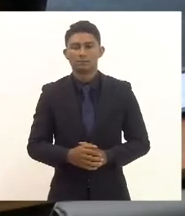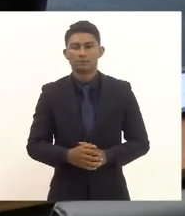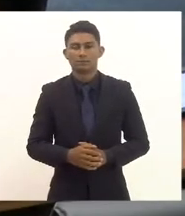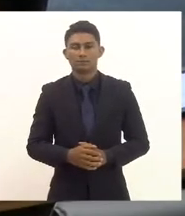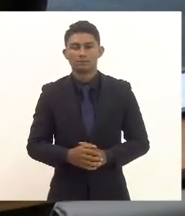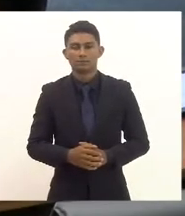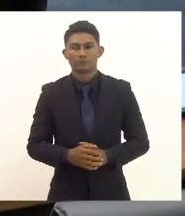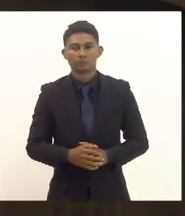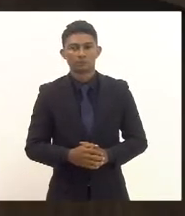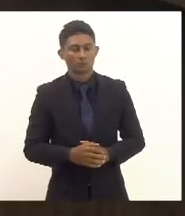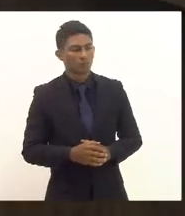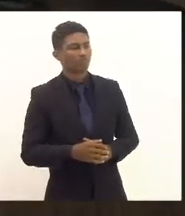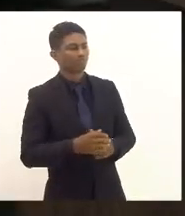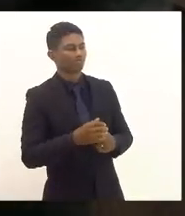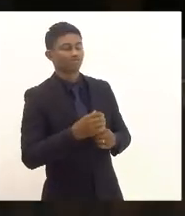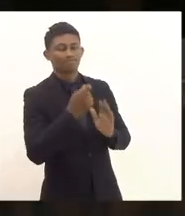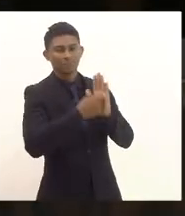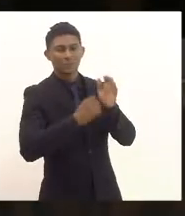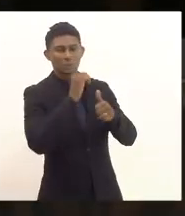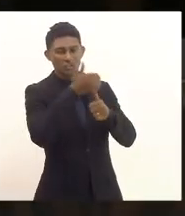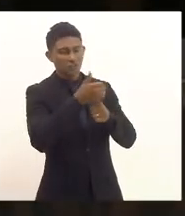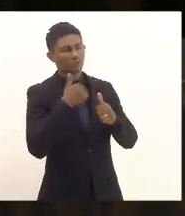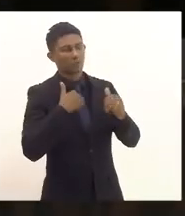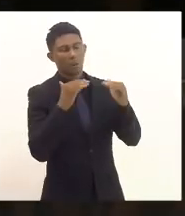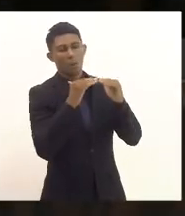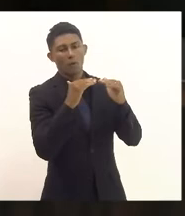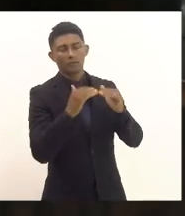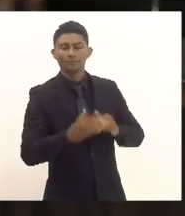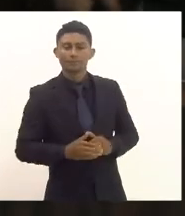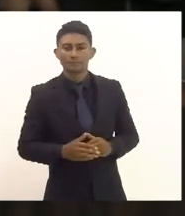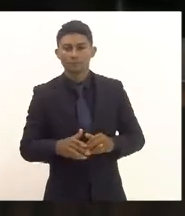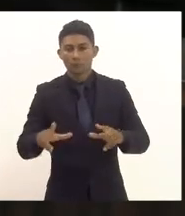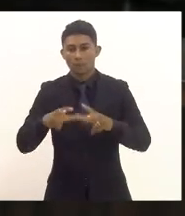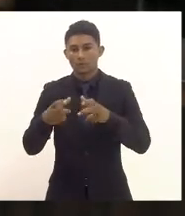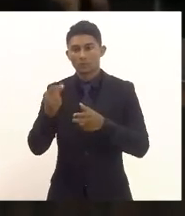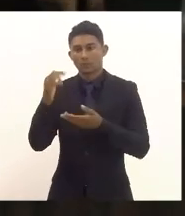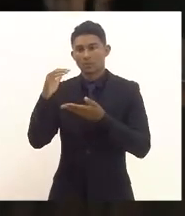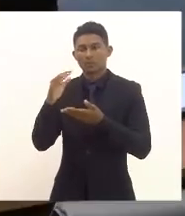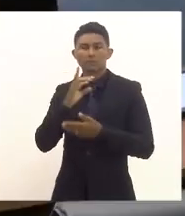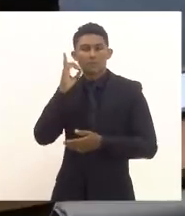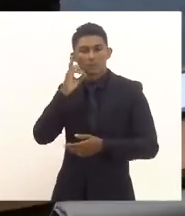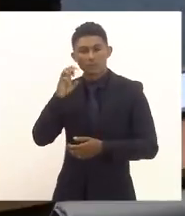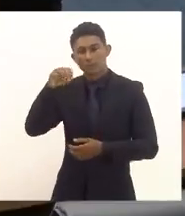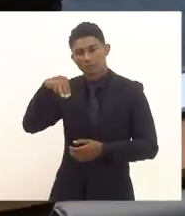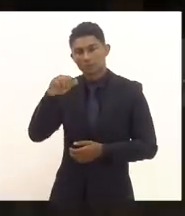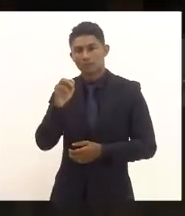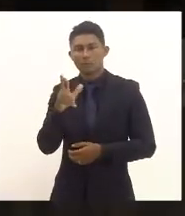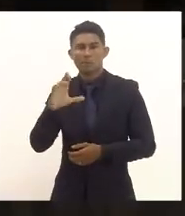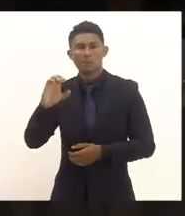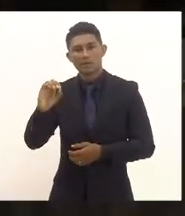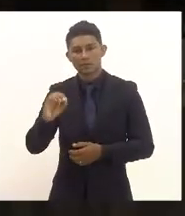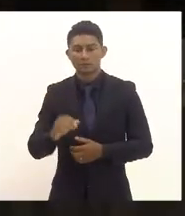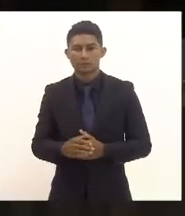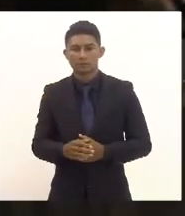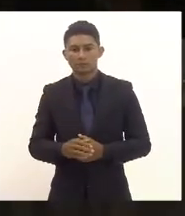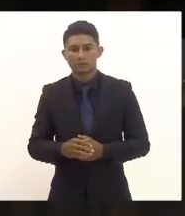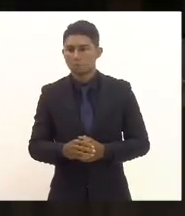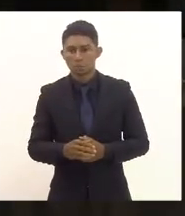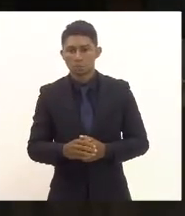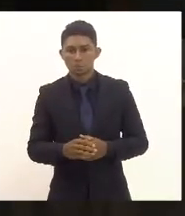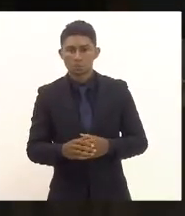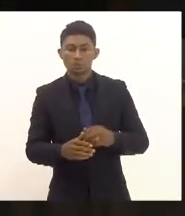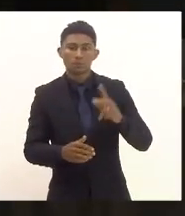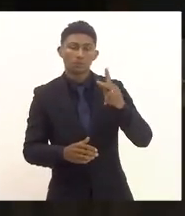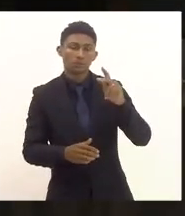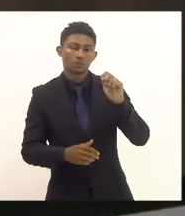Me acompanhe o substitutivo da ccj pela comissão de orçamento Deputado Márcio canela Deputado Márcio canela Deputado